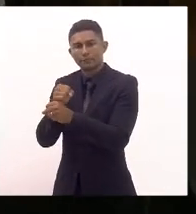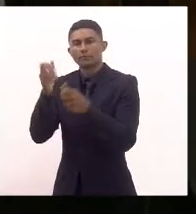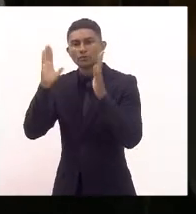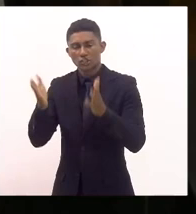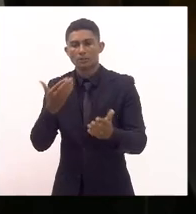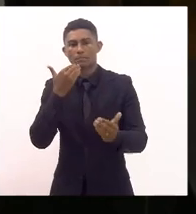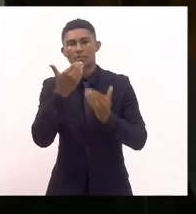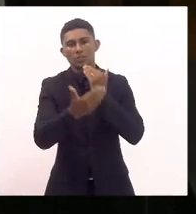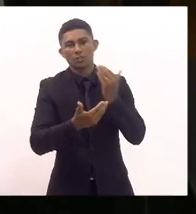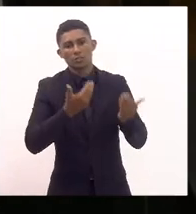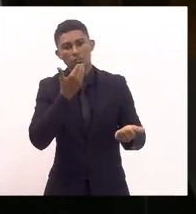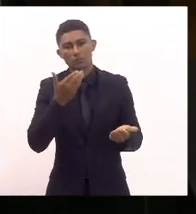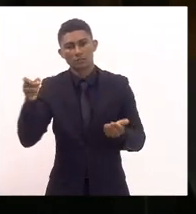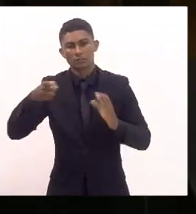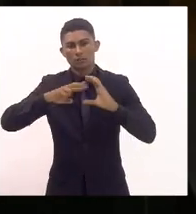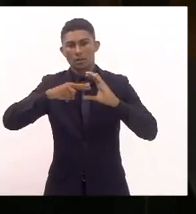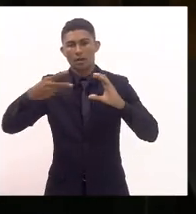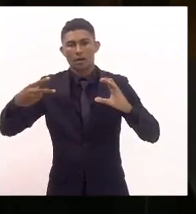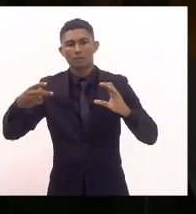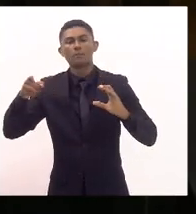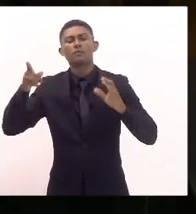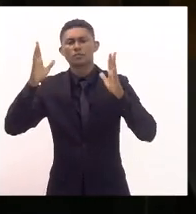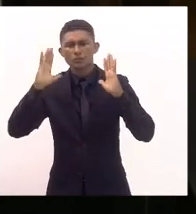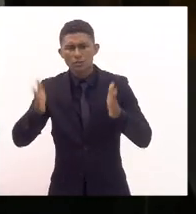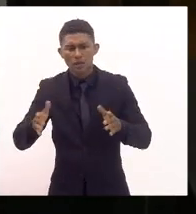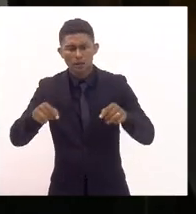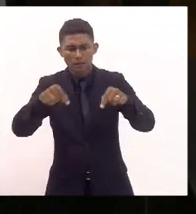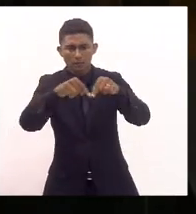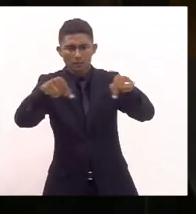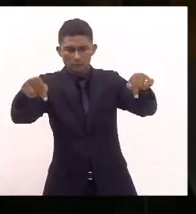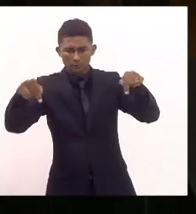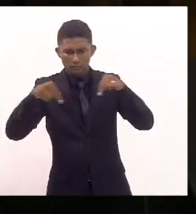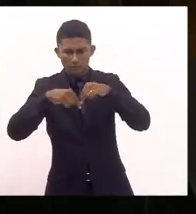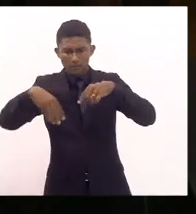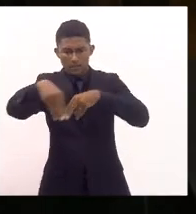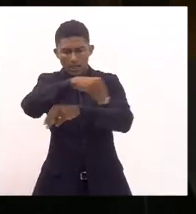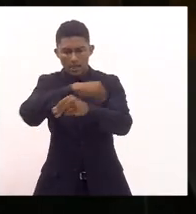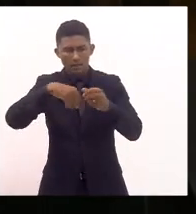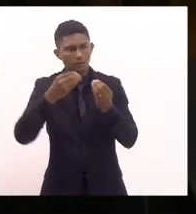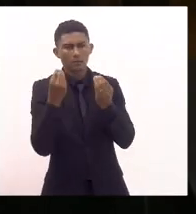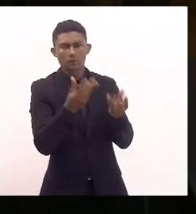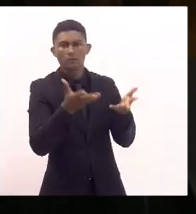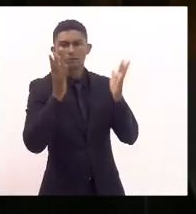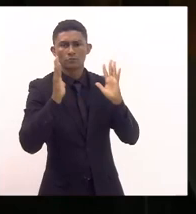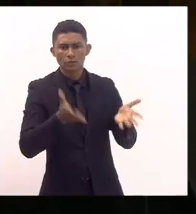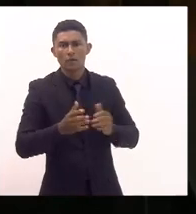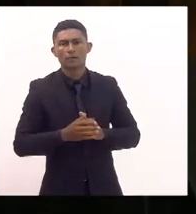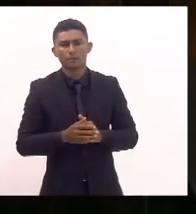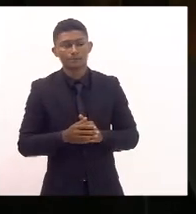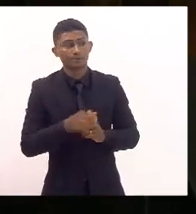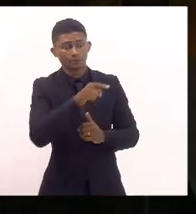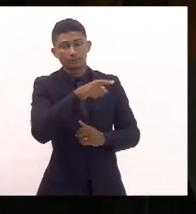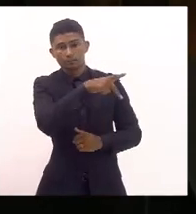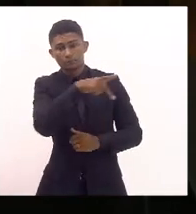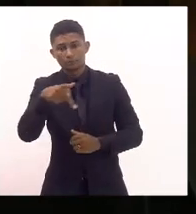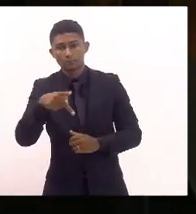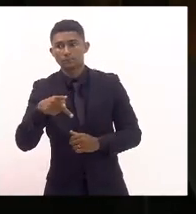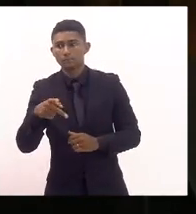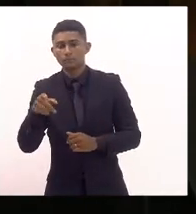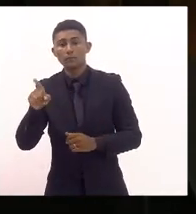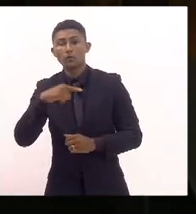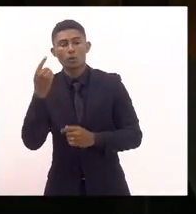a câmara municipal já cedeu o espaço para que se possa acontecer esse preto já foi levado ao nosso Presidente